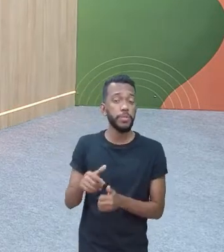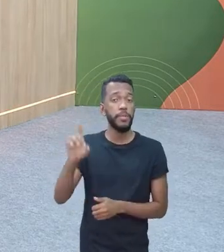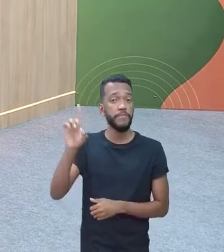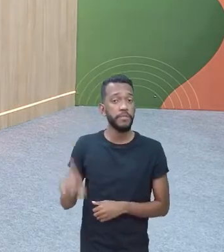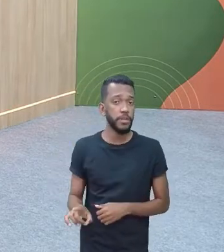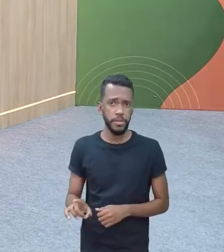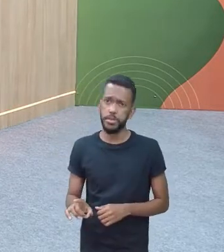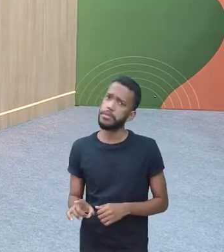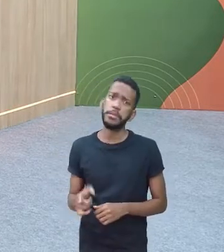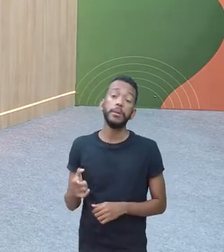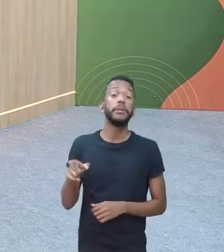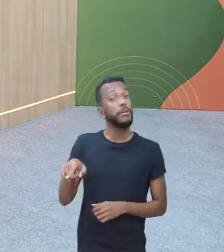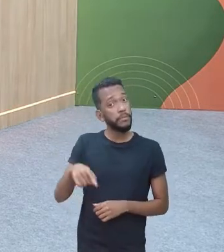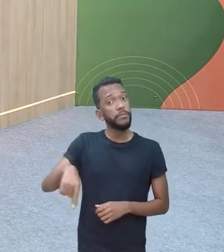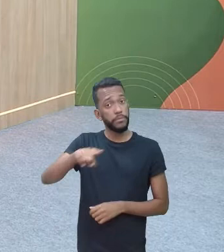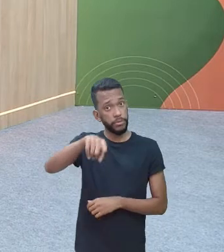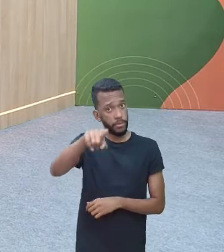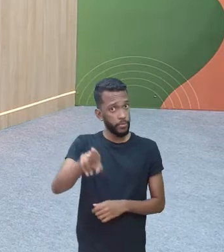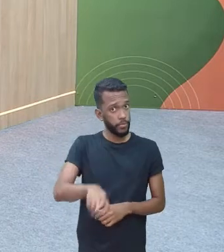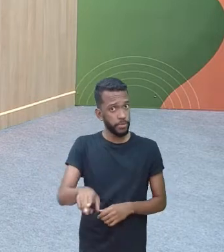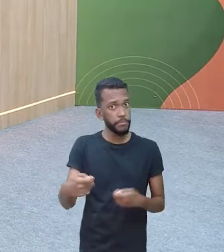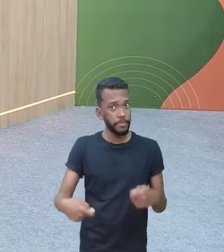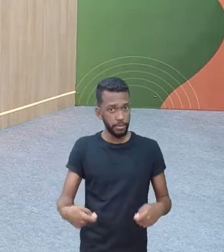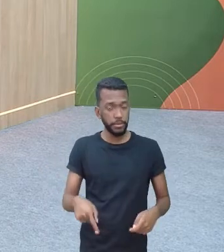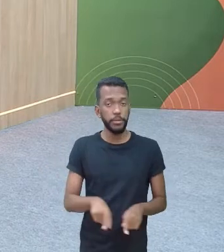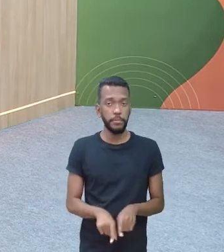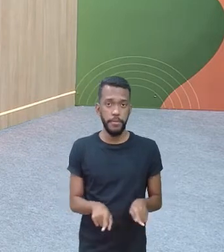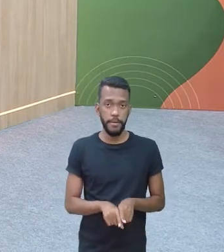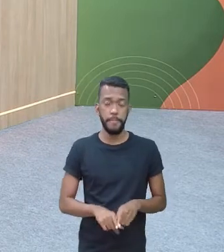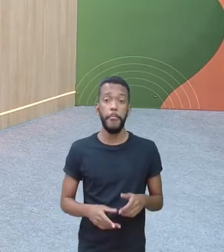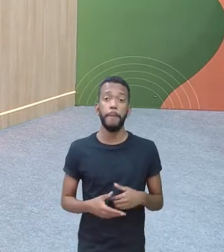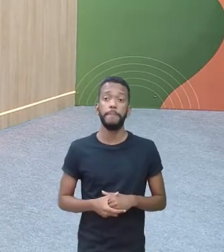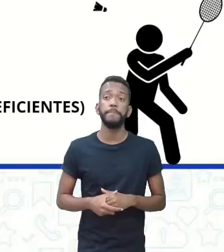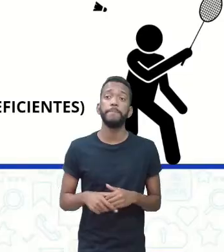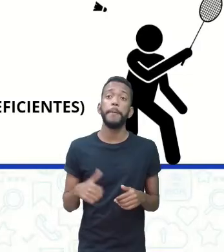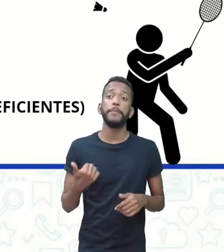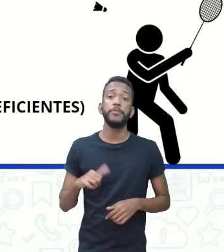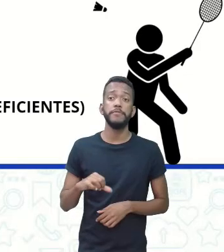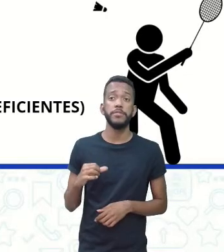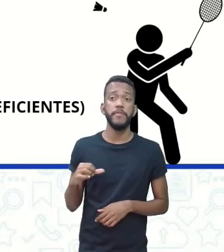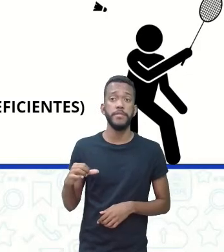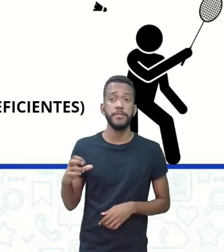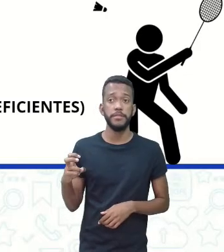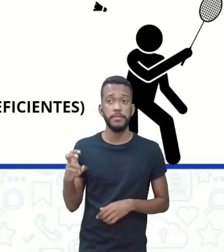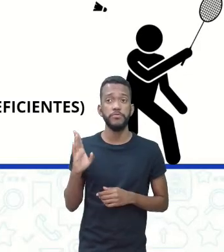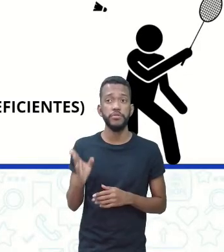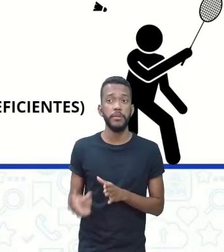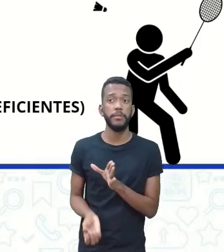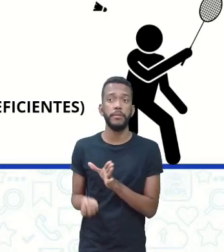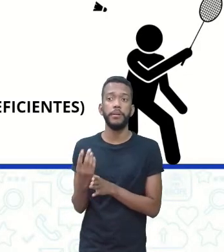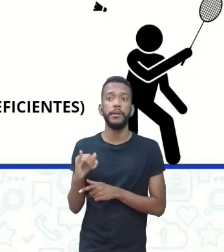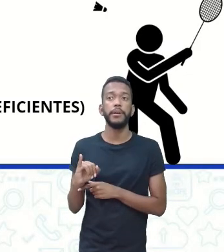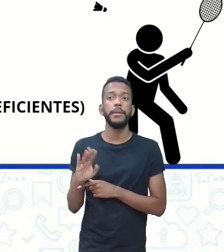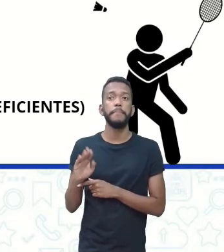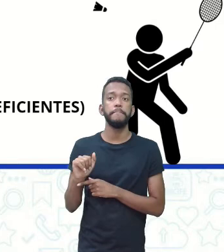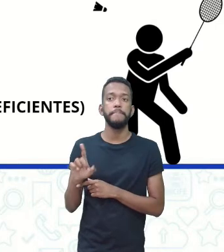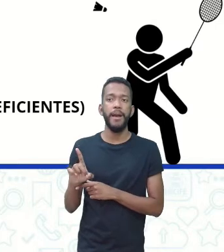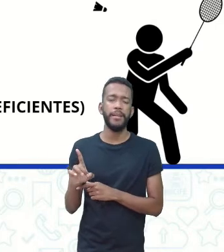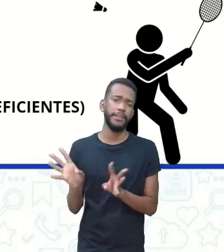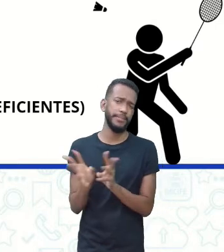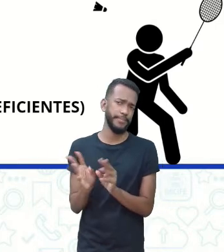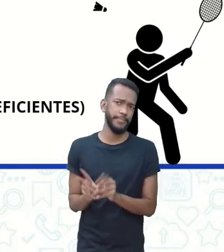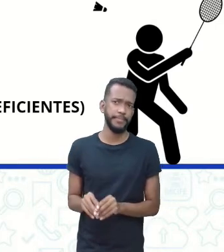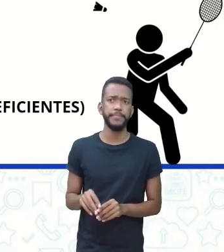vocês aí devem utilizar também, certo? Então, em 1995, surge a IBAD. São siglas,